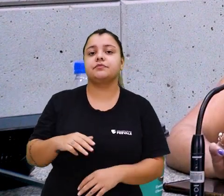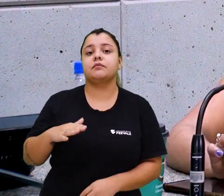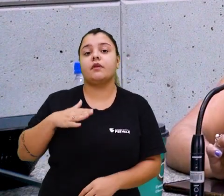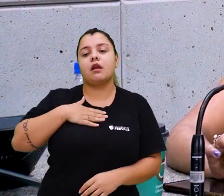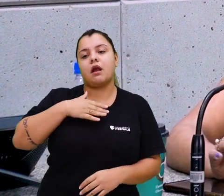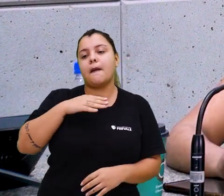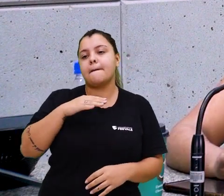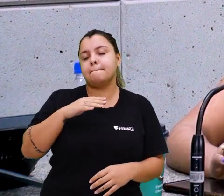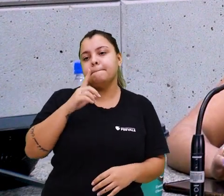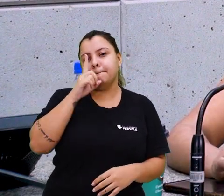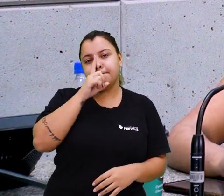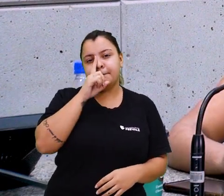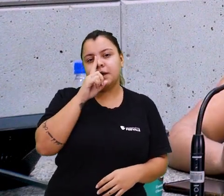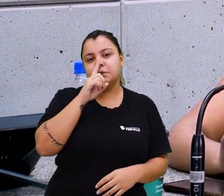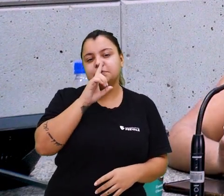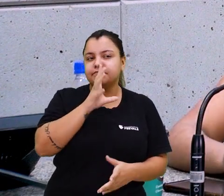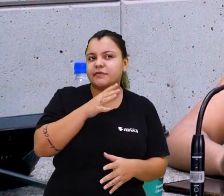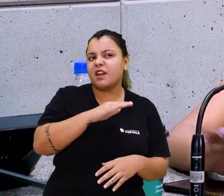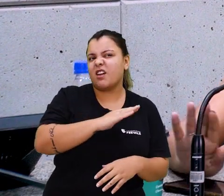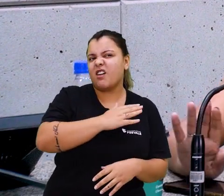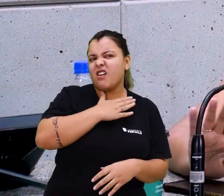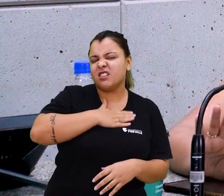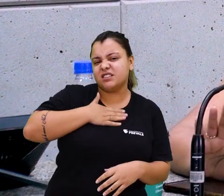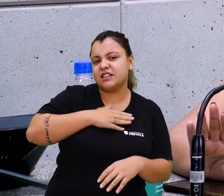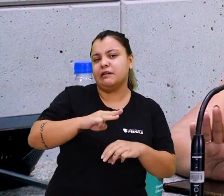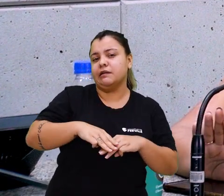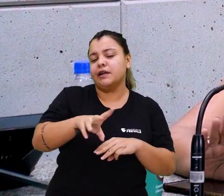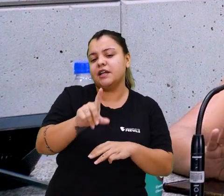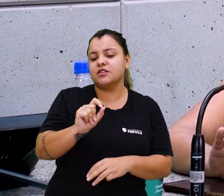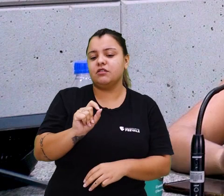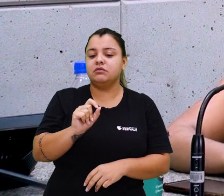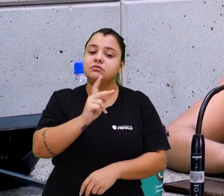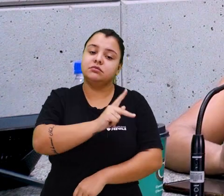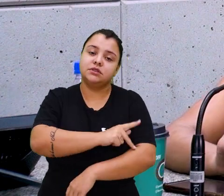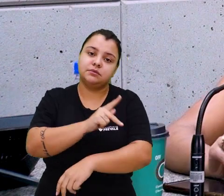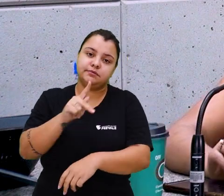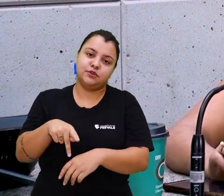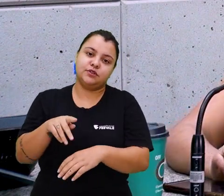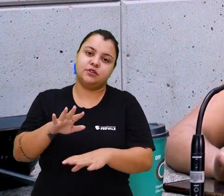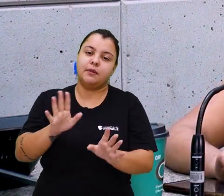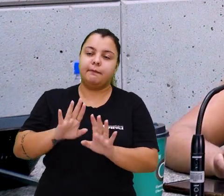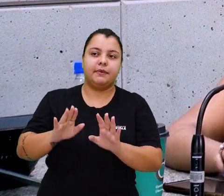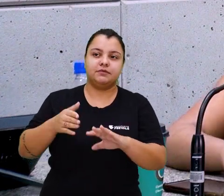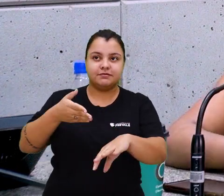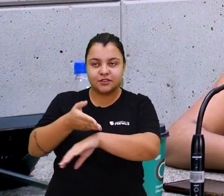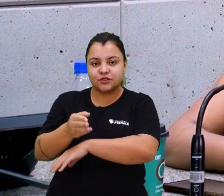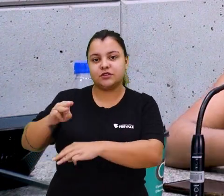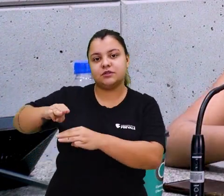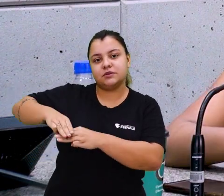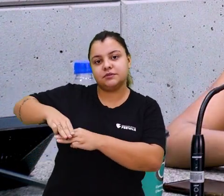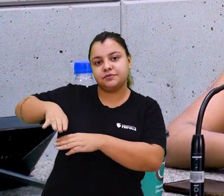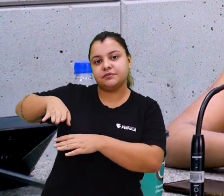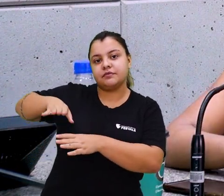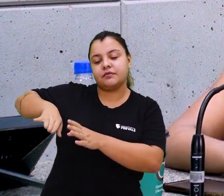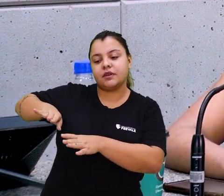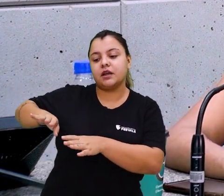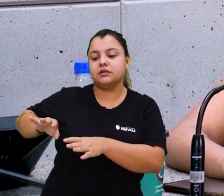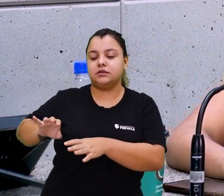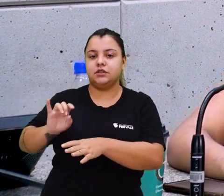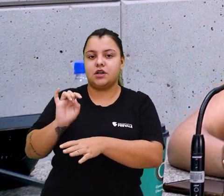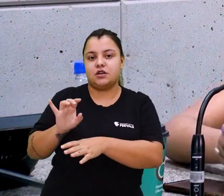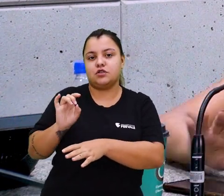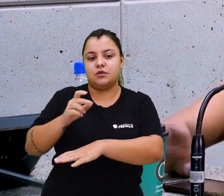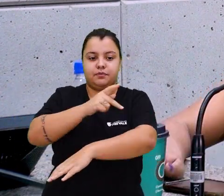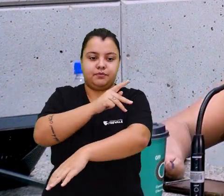mãe gostava de matemática mas quis ser professora mas não entrou na área também de exatas mas só